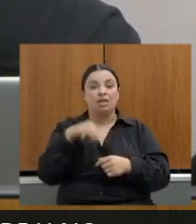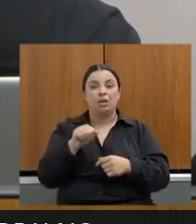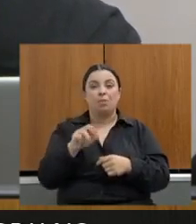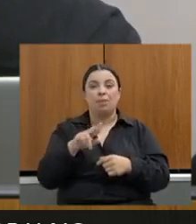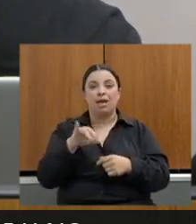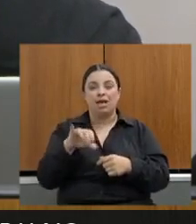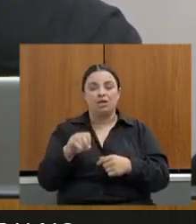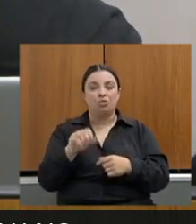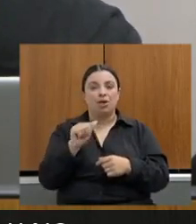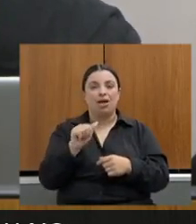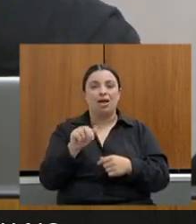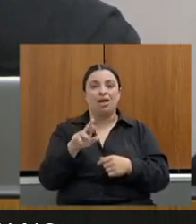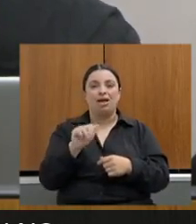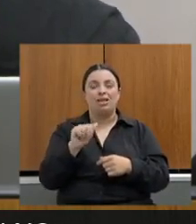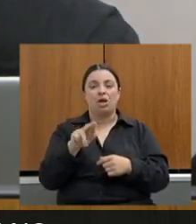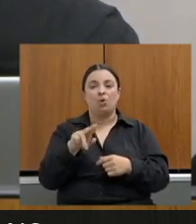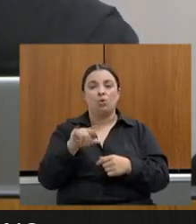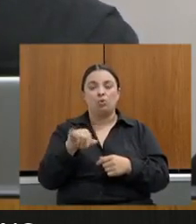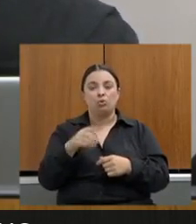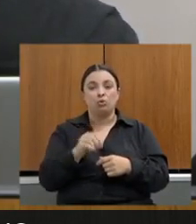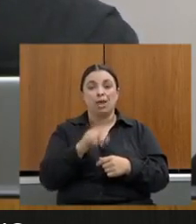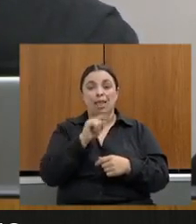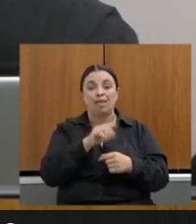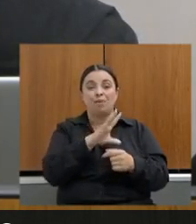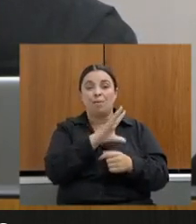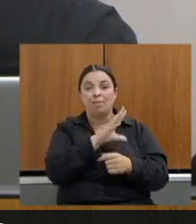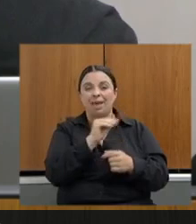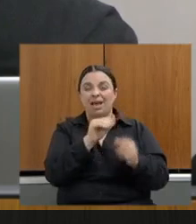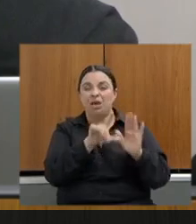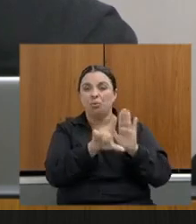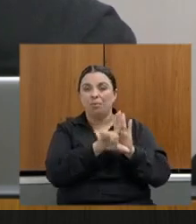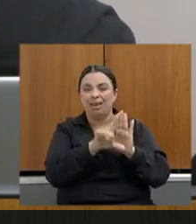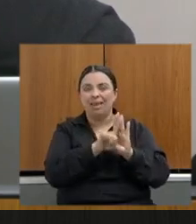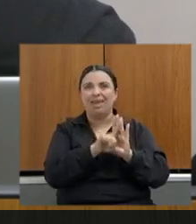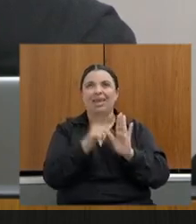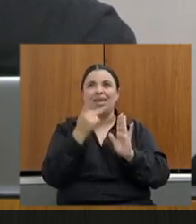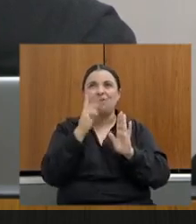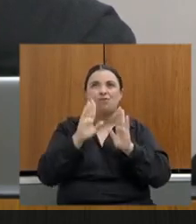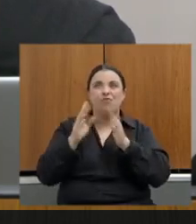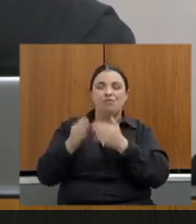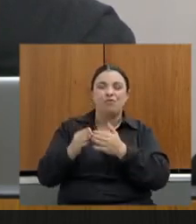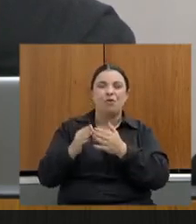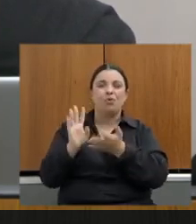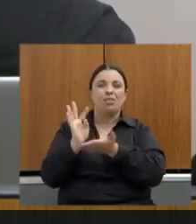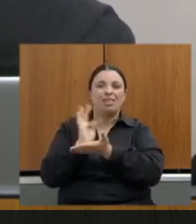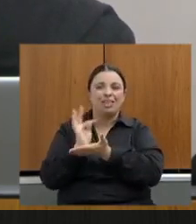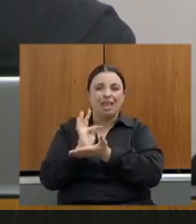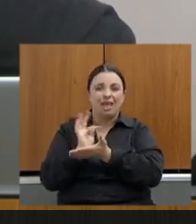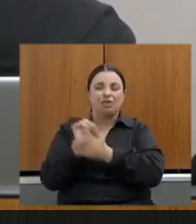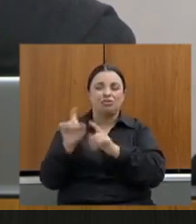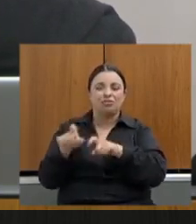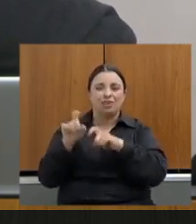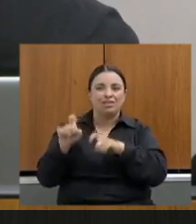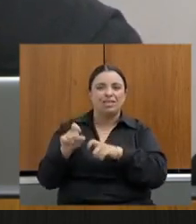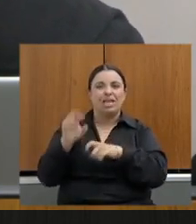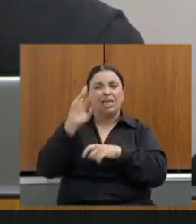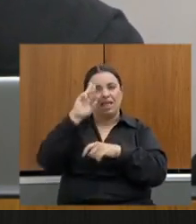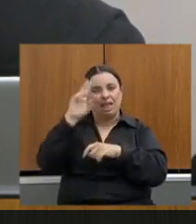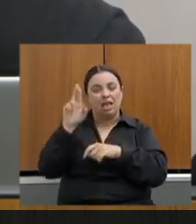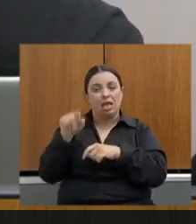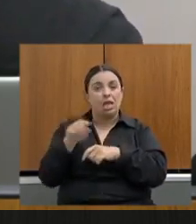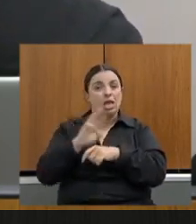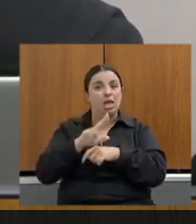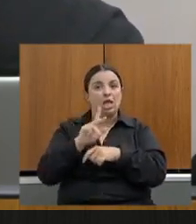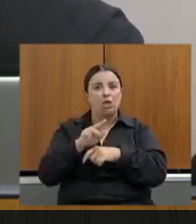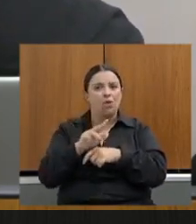um control c control V uma outra lei que tratava dos técnicos da fazenda a gripe agentes fazendários é que se